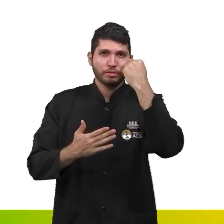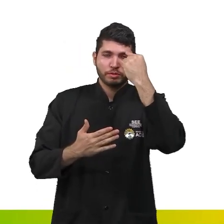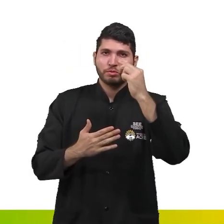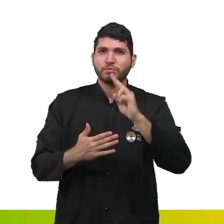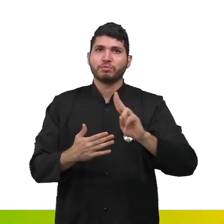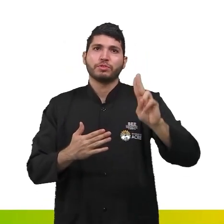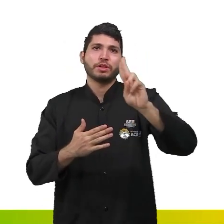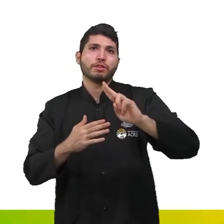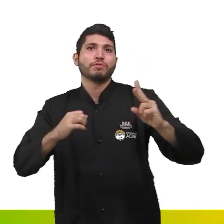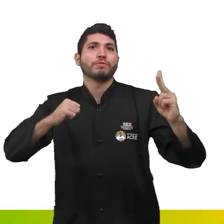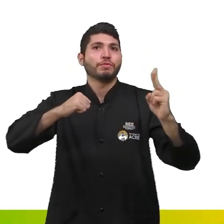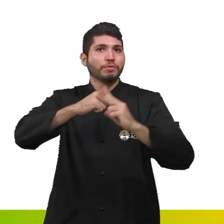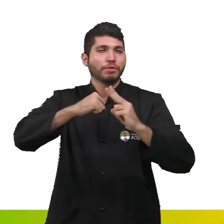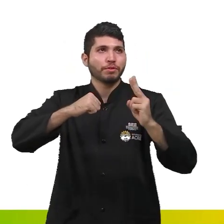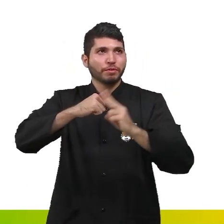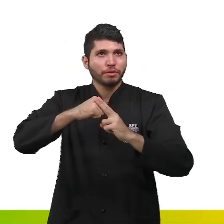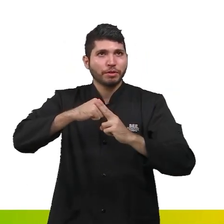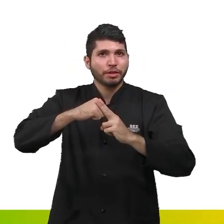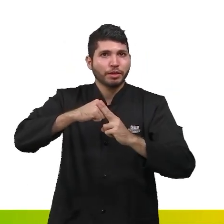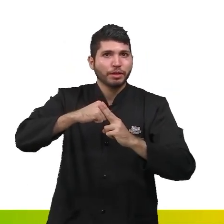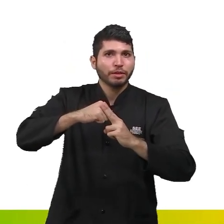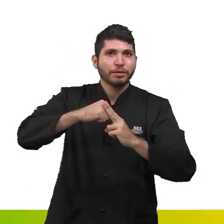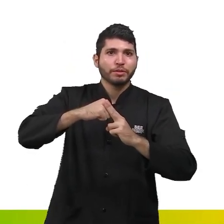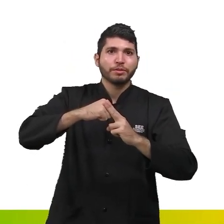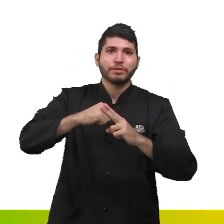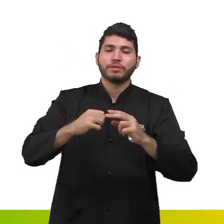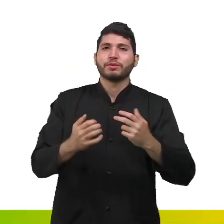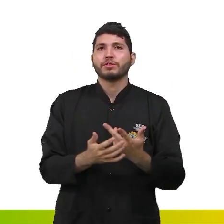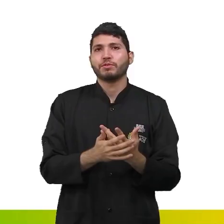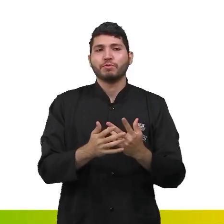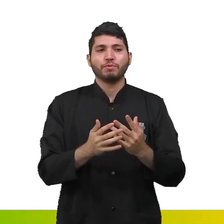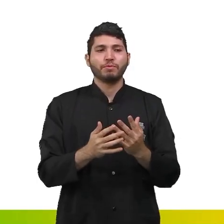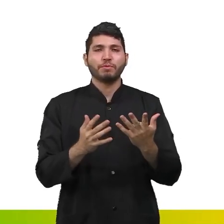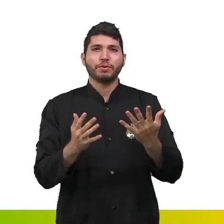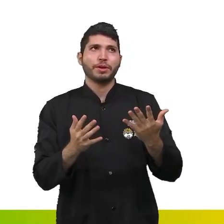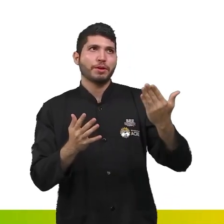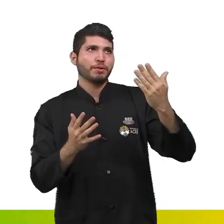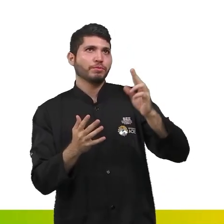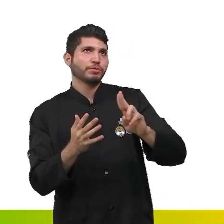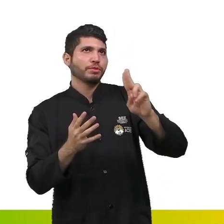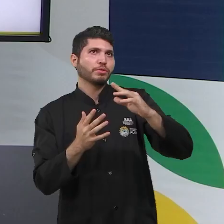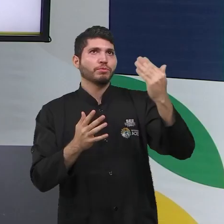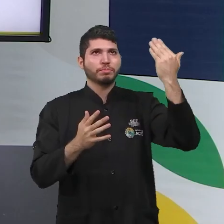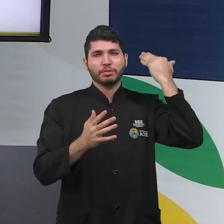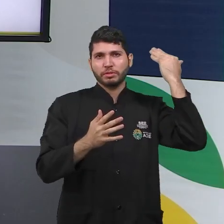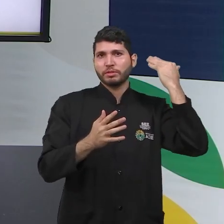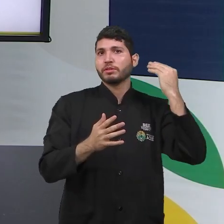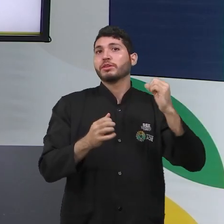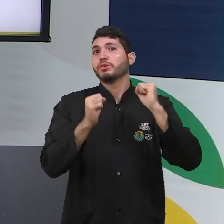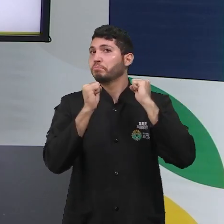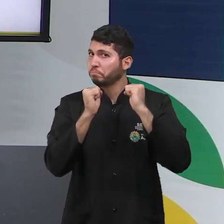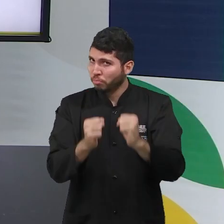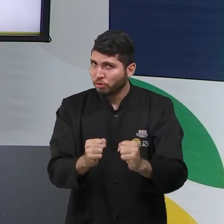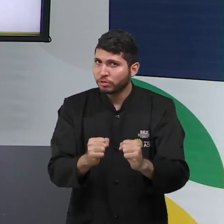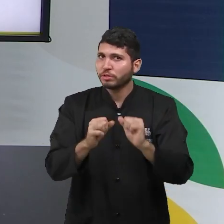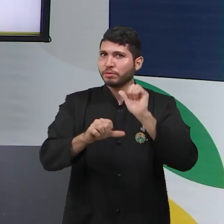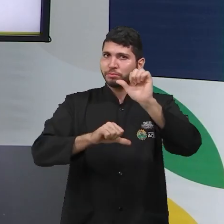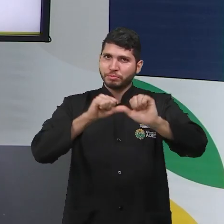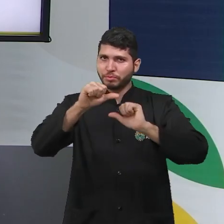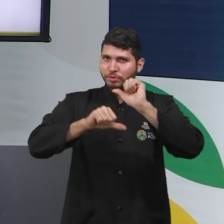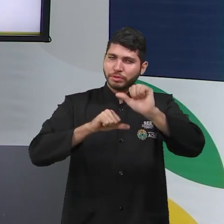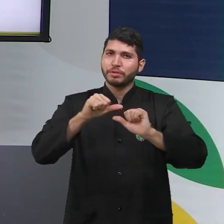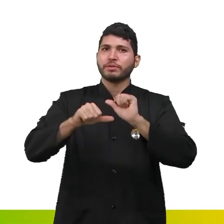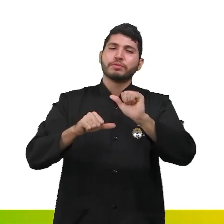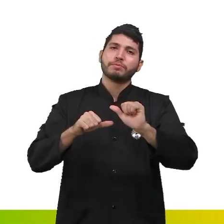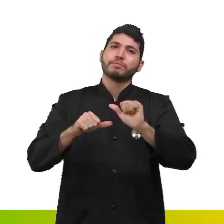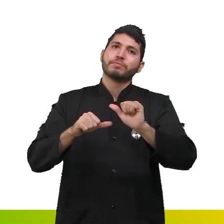passadas, cujo princípio e fim não se concreta, ou seja, é aquele passado que ele pode ser alterado. Então, vejamos alguns